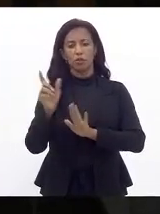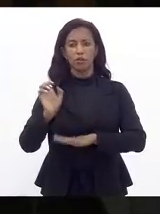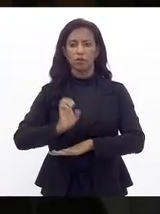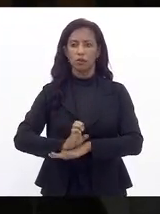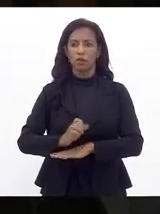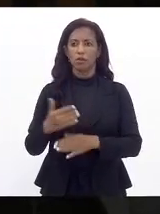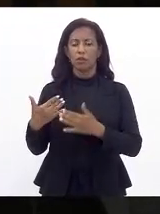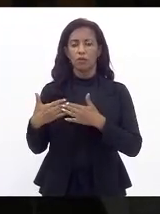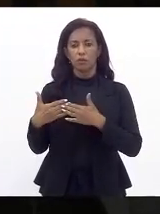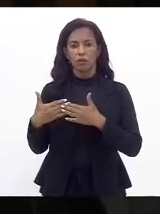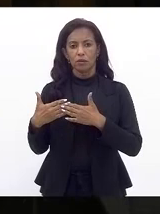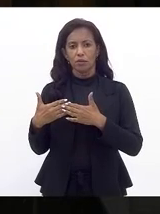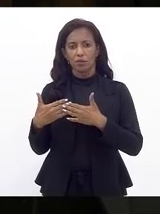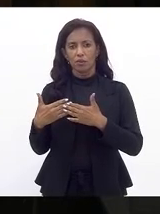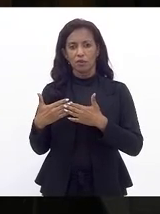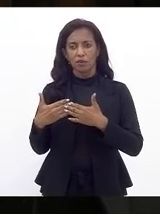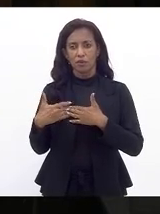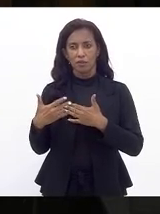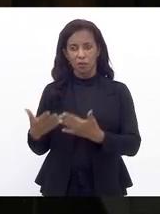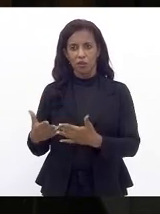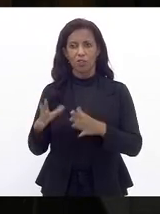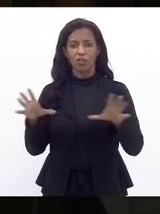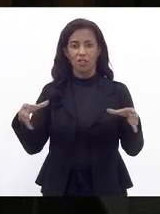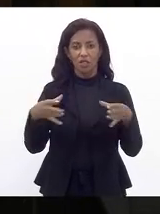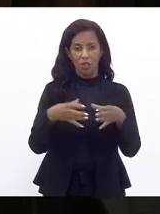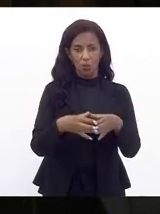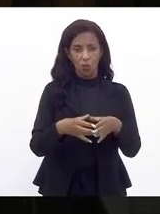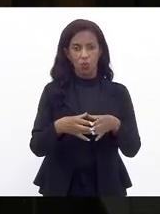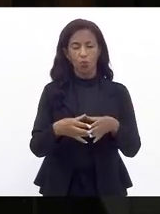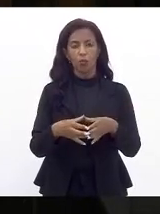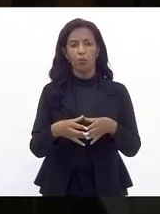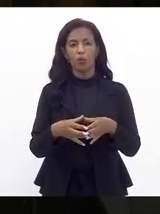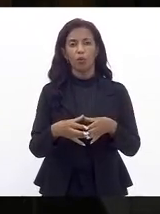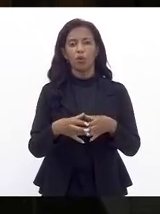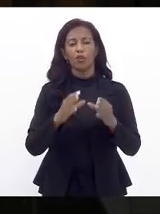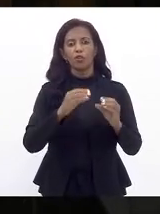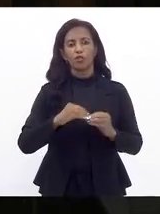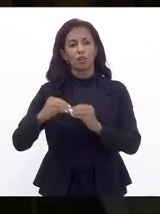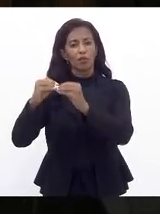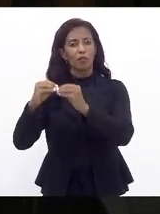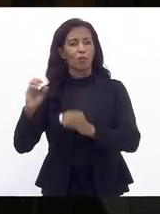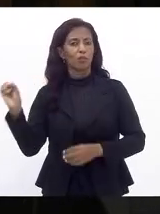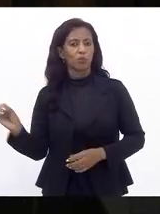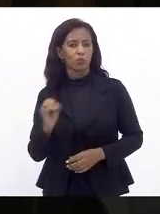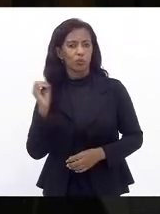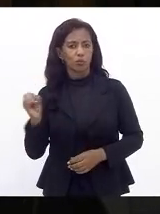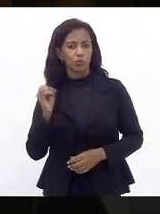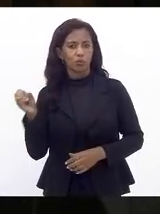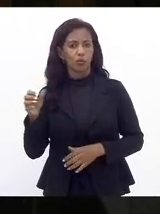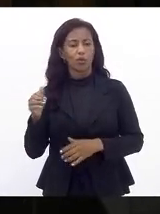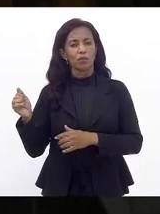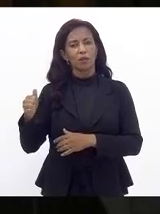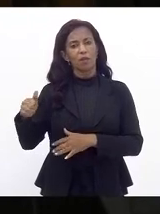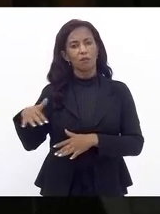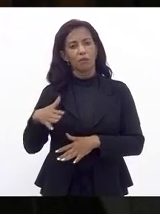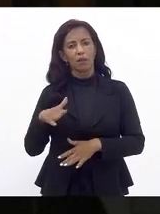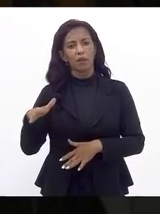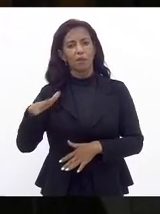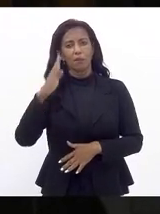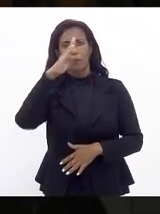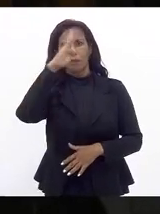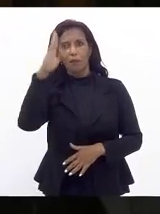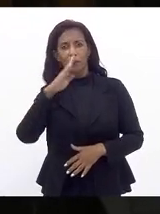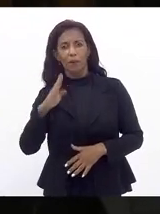Então, saudar, já soube que a delegação já saiu do Rio de Janeiro, foi para o Rio Grande do Sul e está percorrendo o Brasil para uma